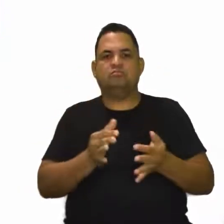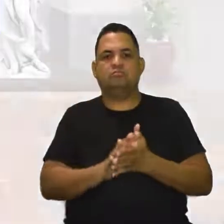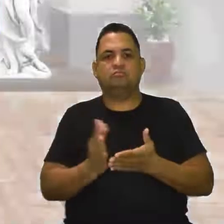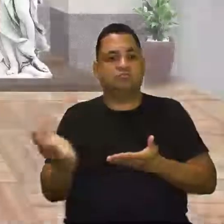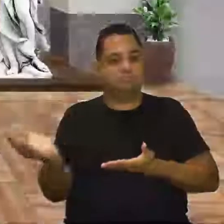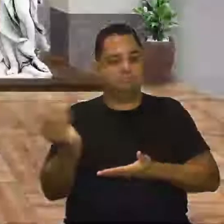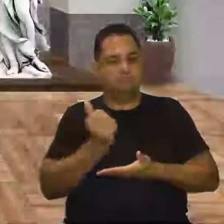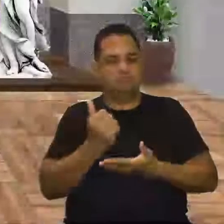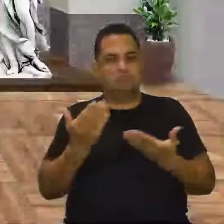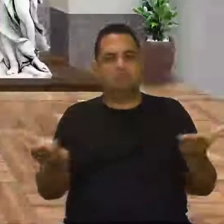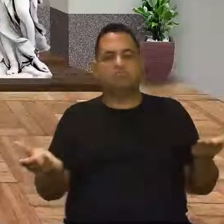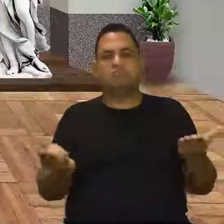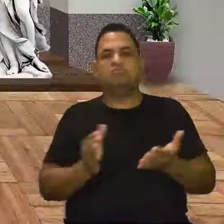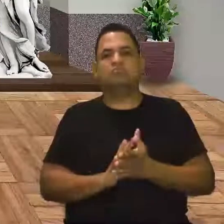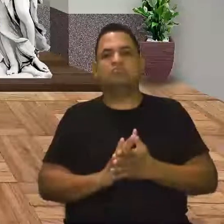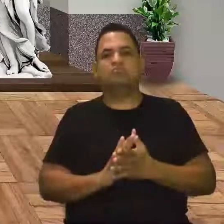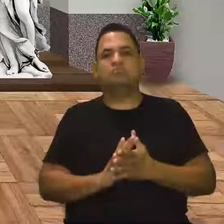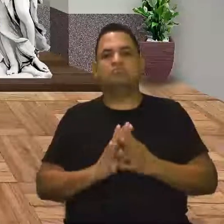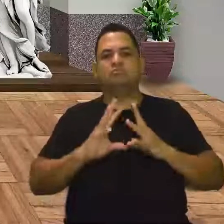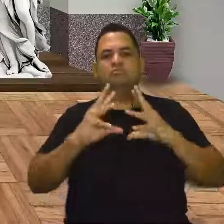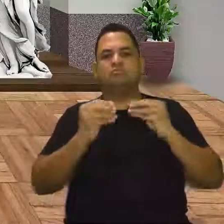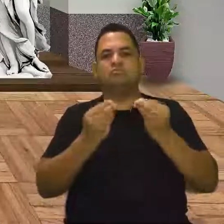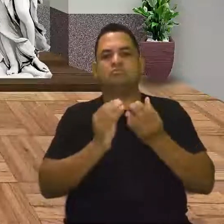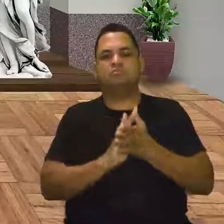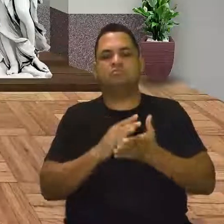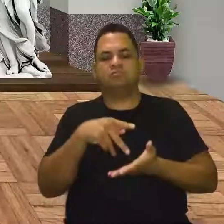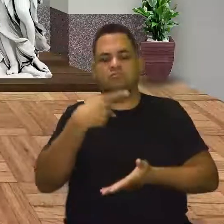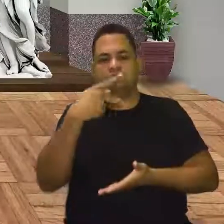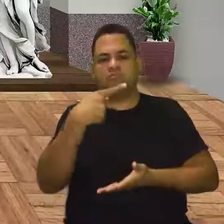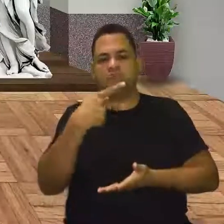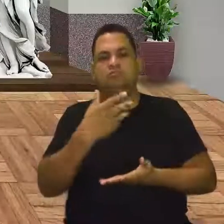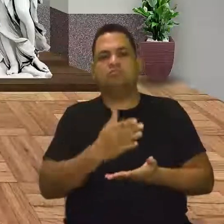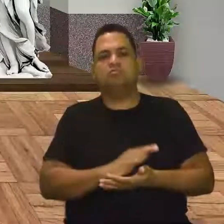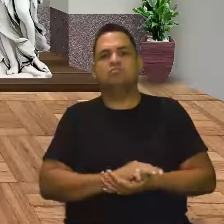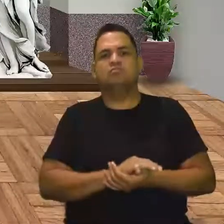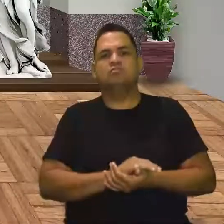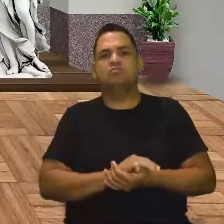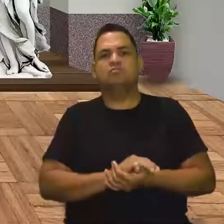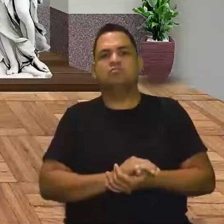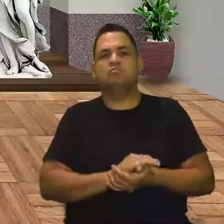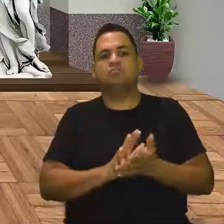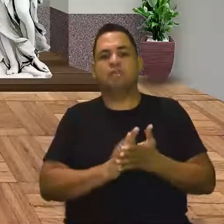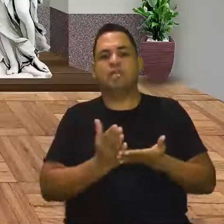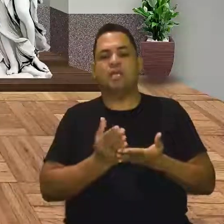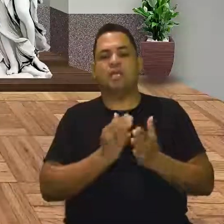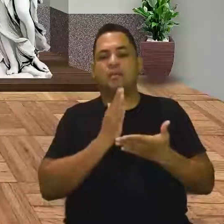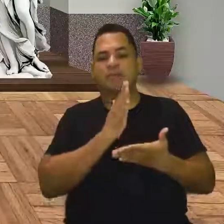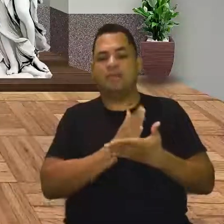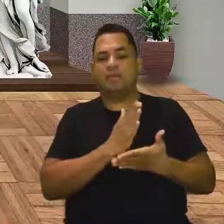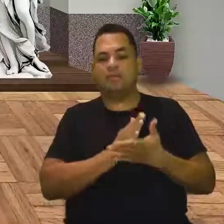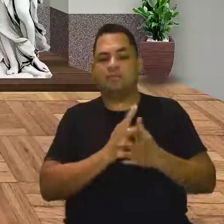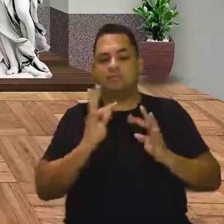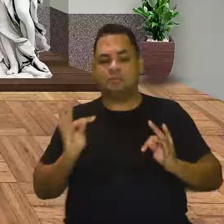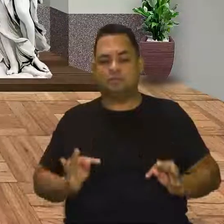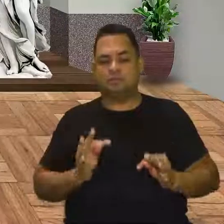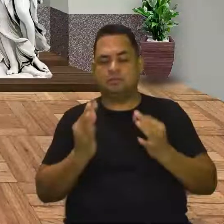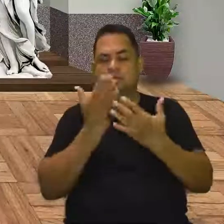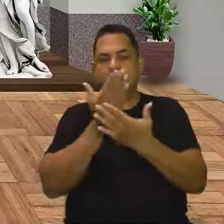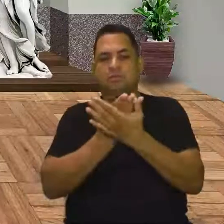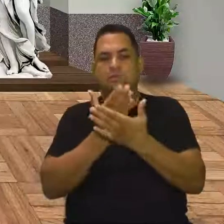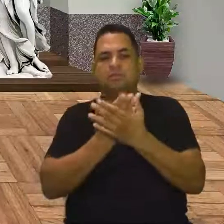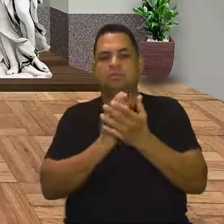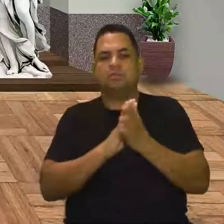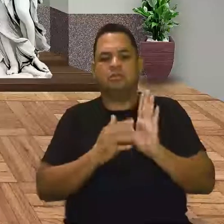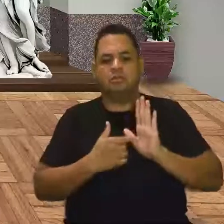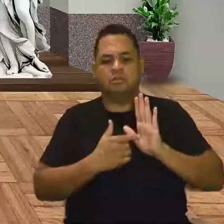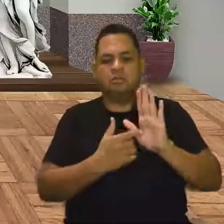mim. Tudo isso que eu acabei de falar para vocês é a parte técnica da nossa aula. Eu